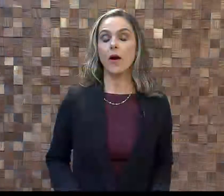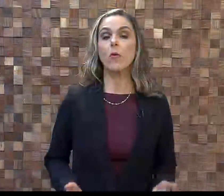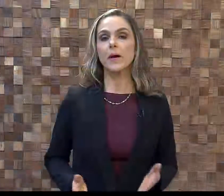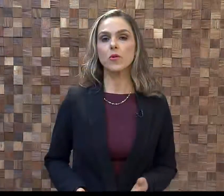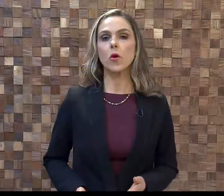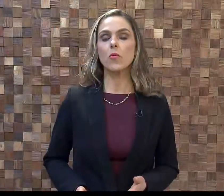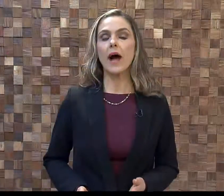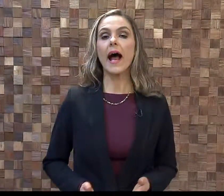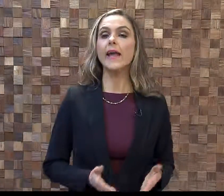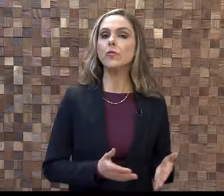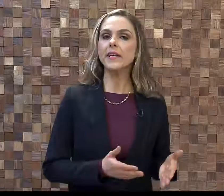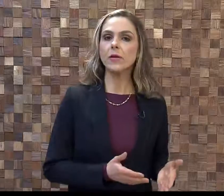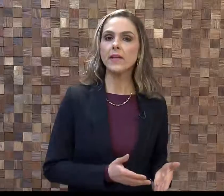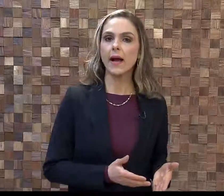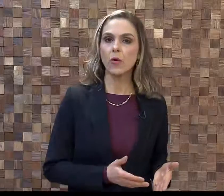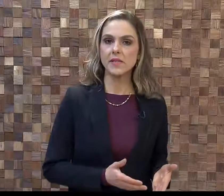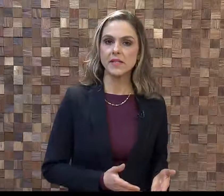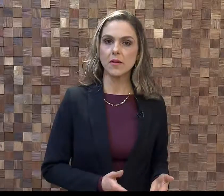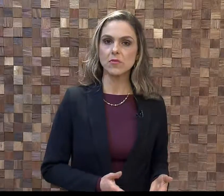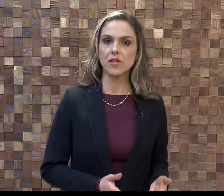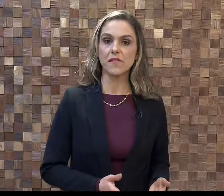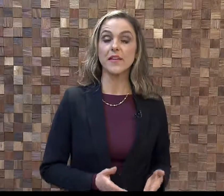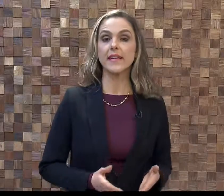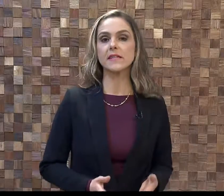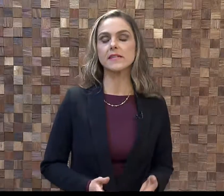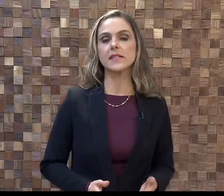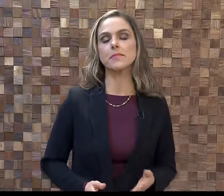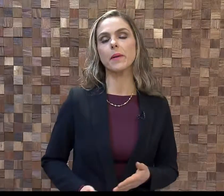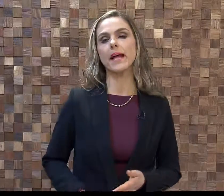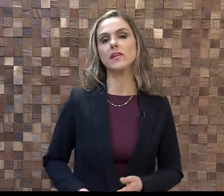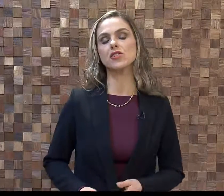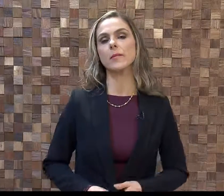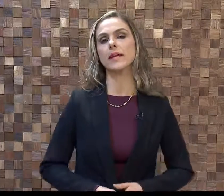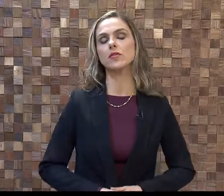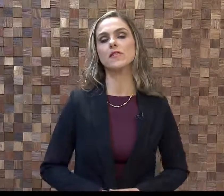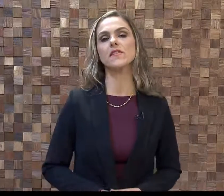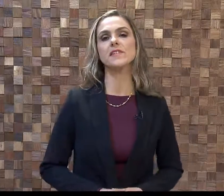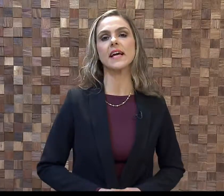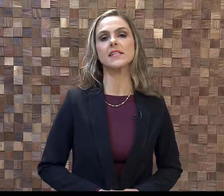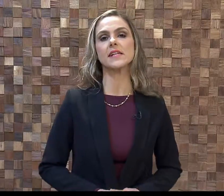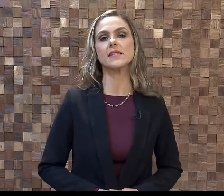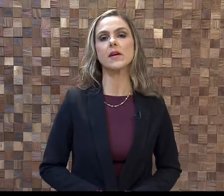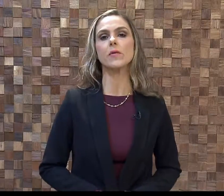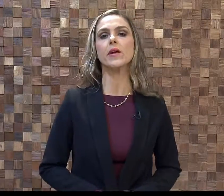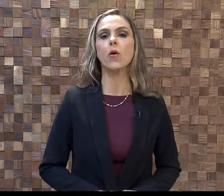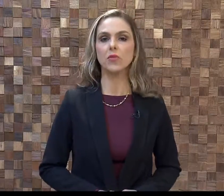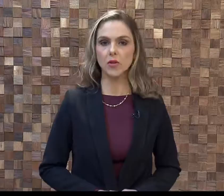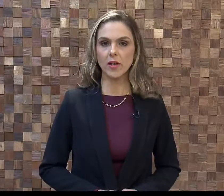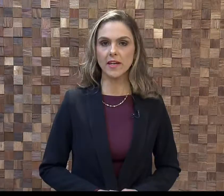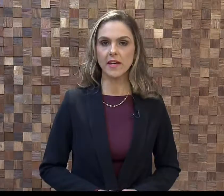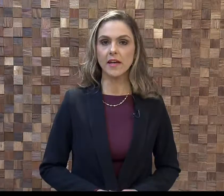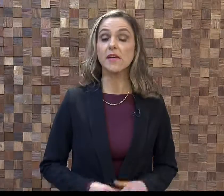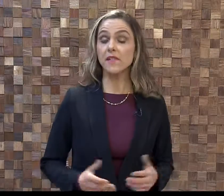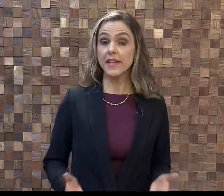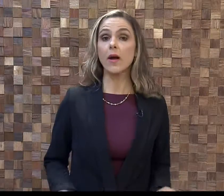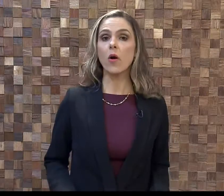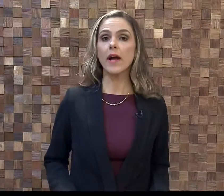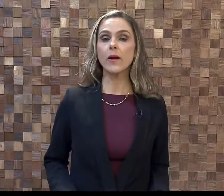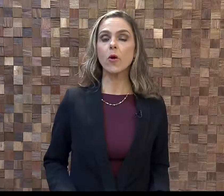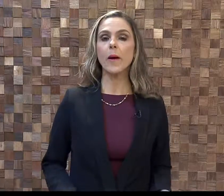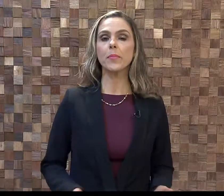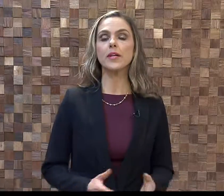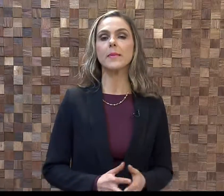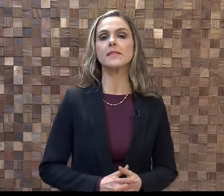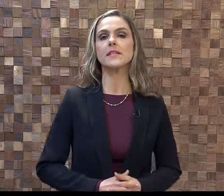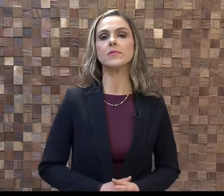Você acompanhou a reunião da Comissão de Finanças, Planejamento, Fiscalização e Controle. Fique